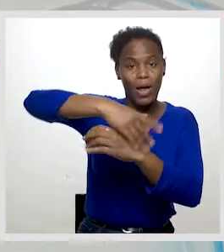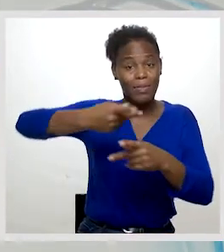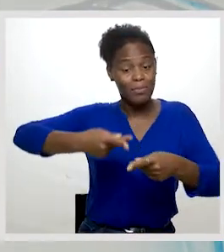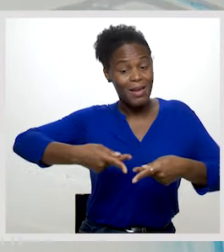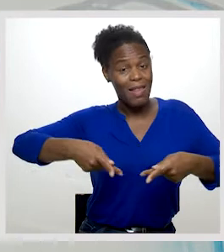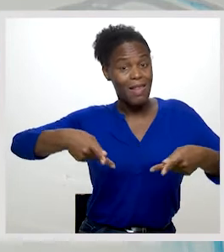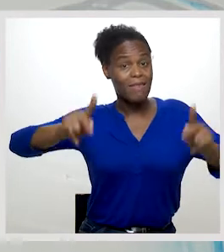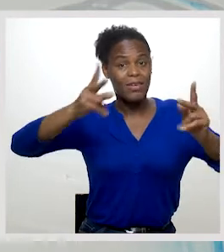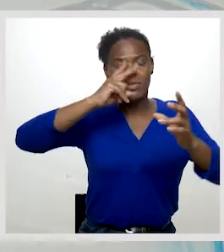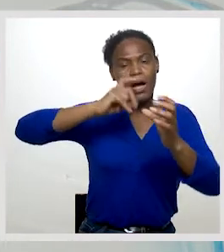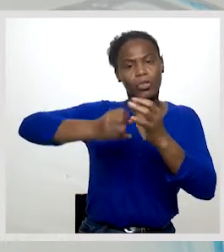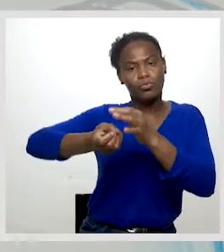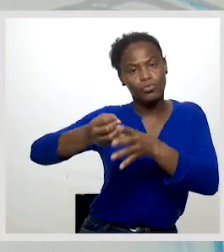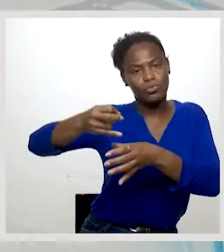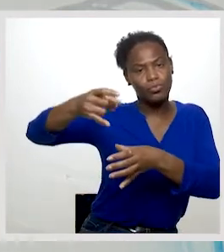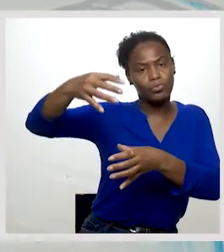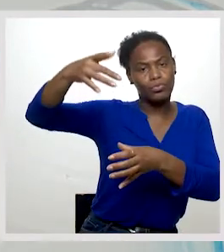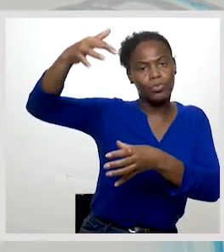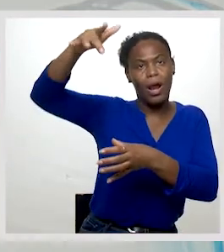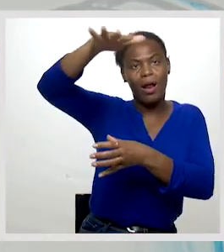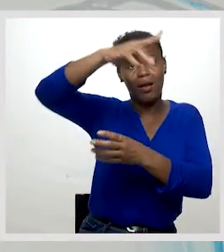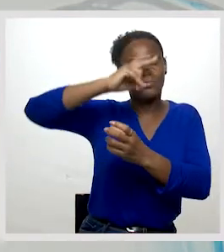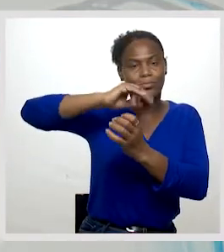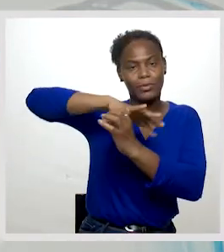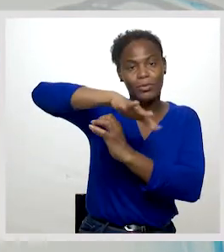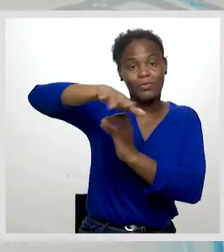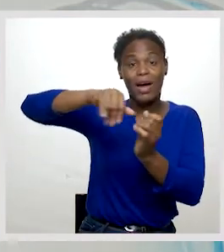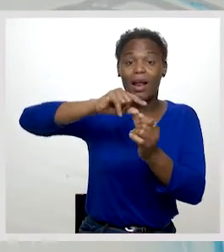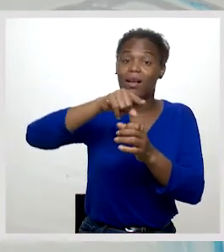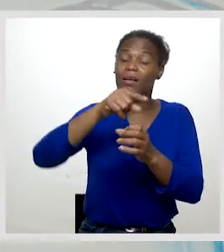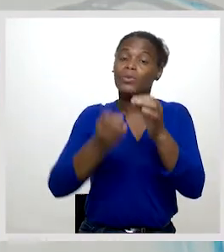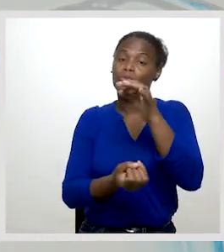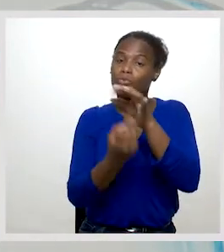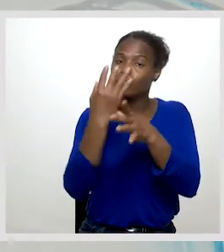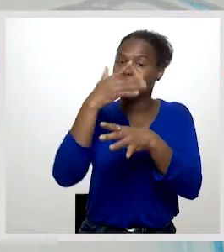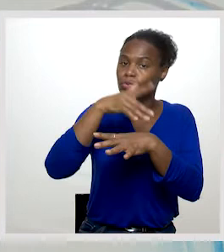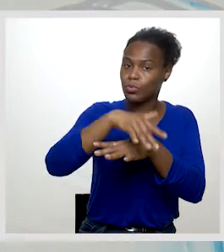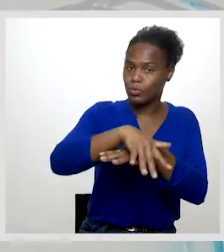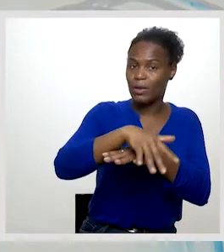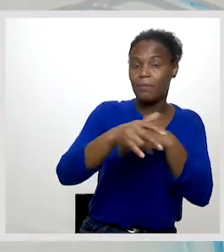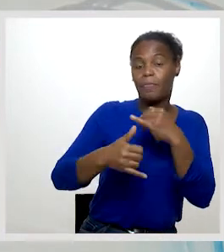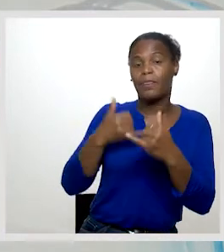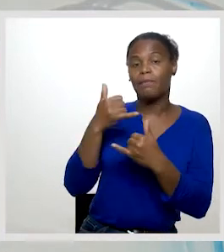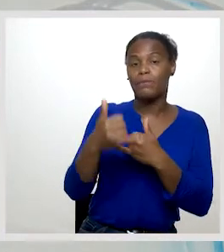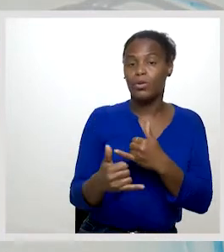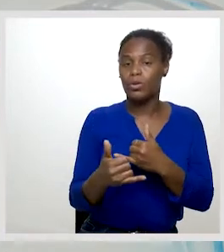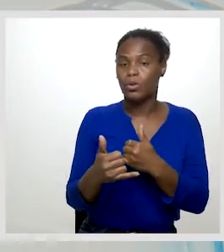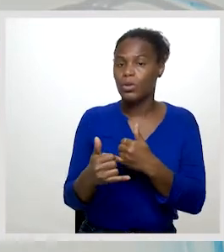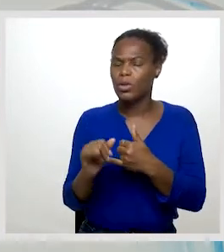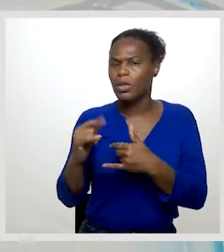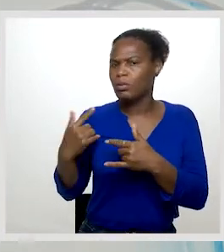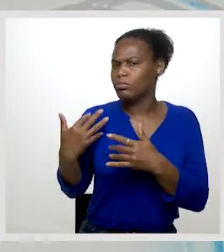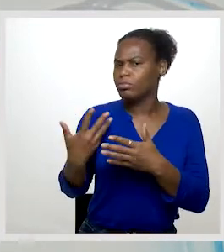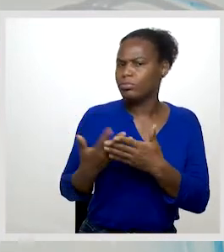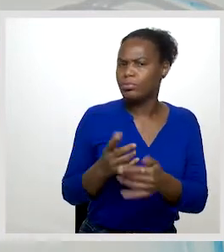foram libertados esses gases para a atmosfera, né? Através das erupções vulcânicas. E depois, há